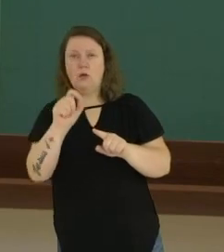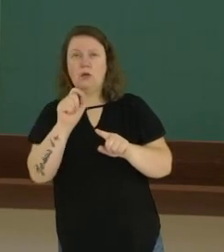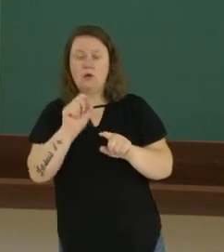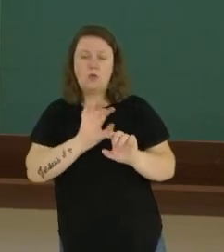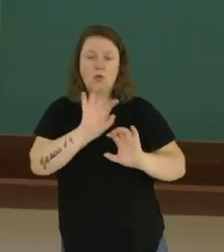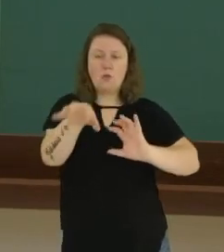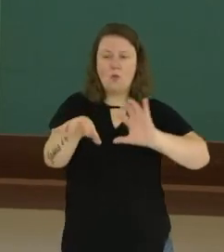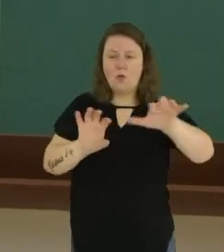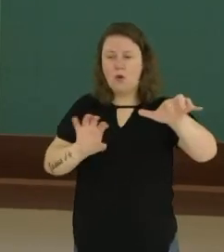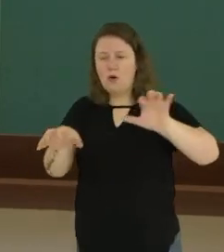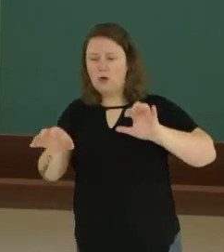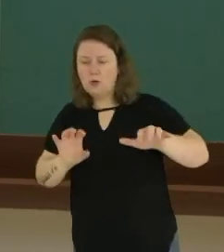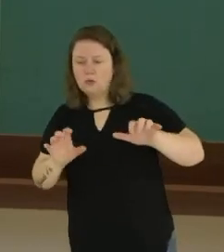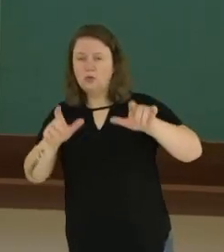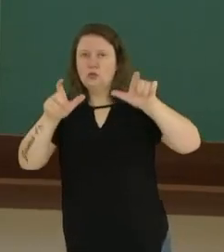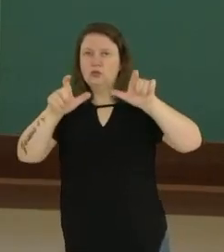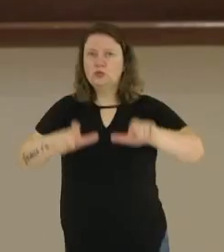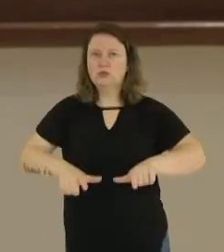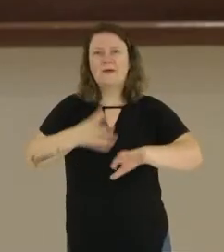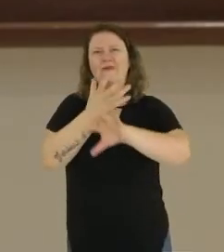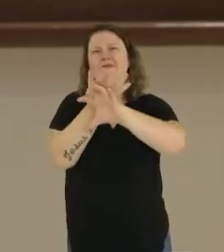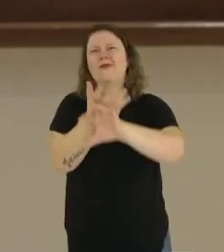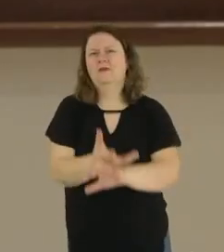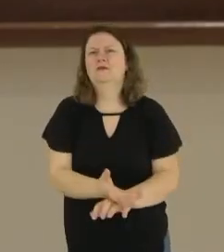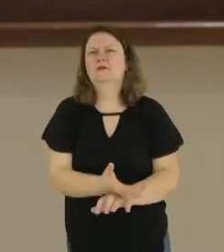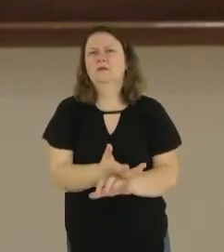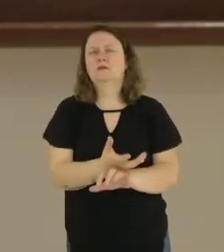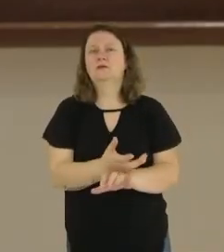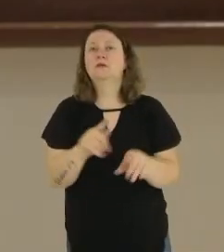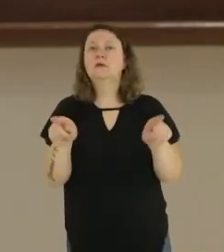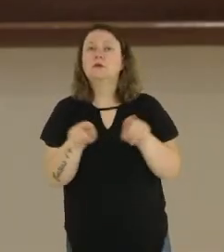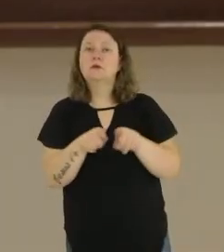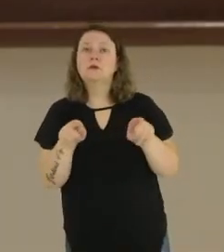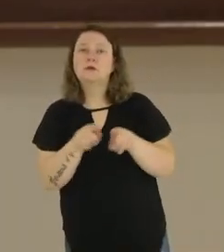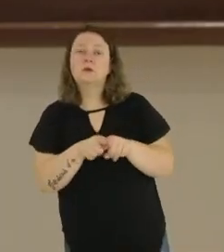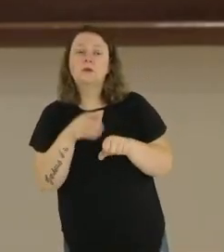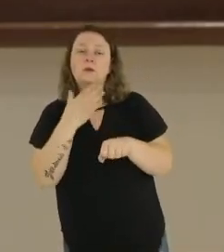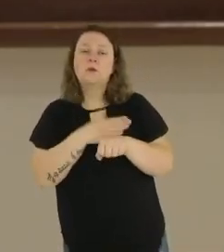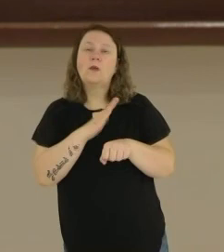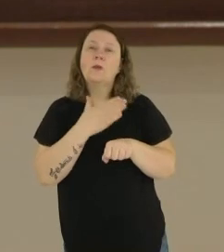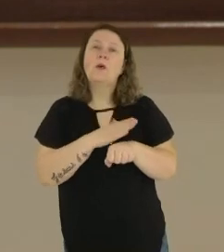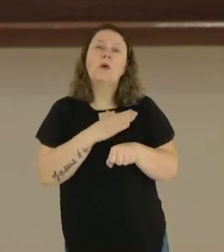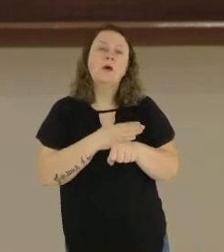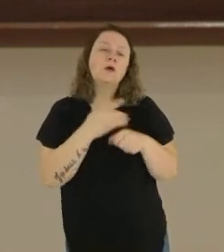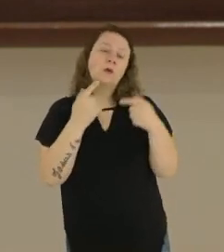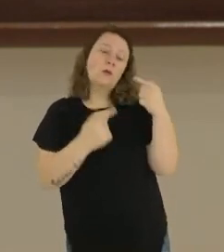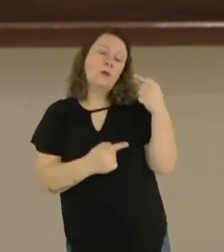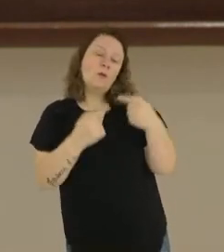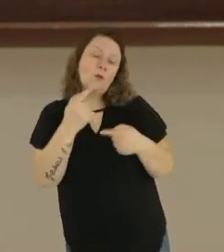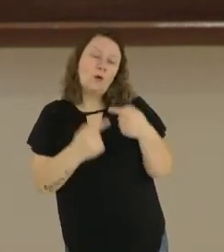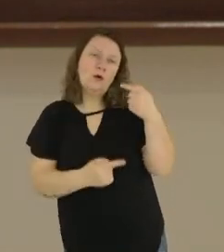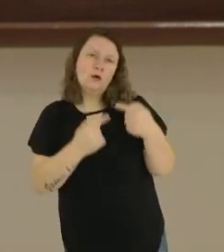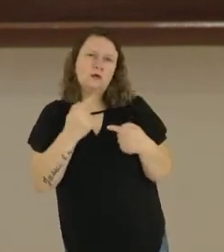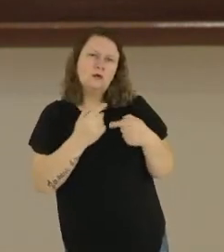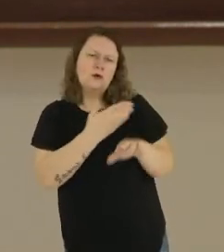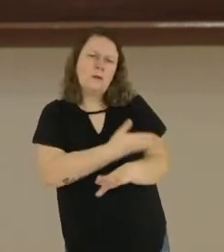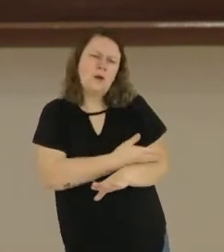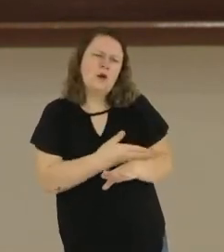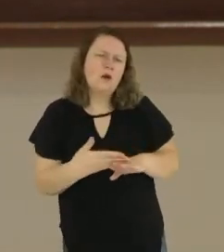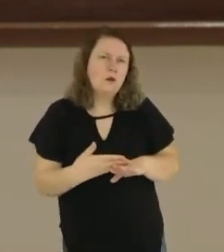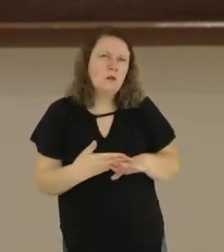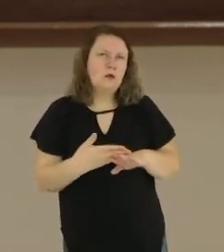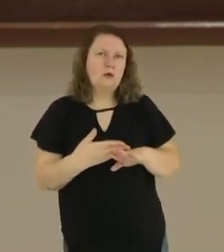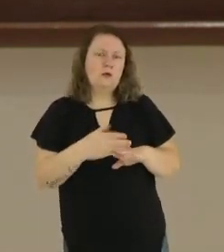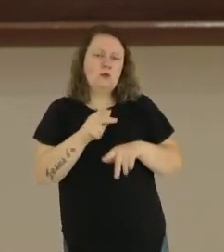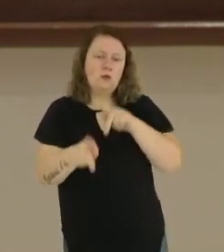regiões aqui e também a tendência, né, de aplicação de uma política chamada política de branqueamento da população